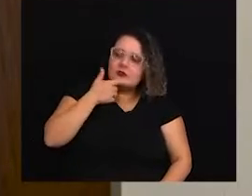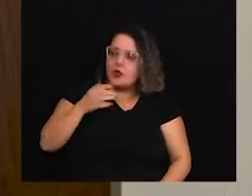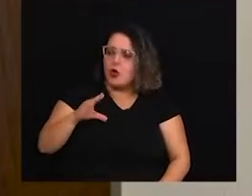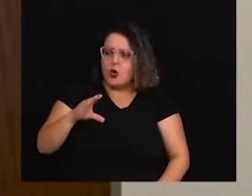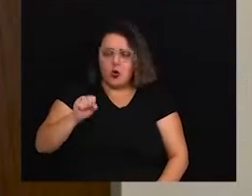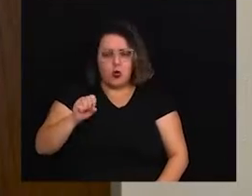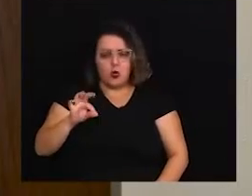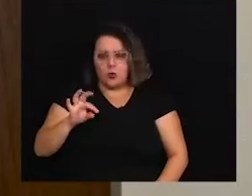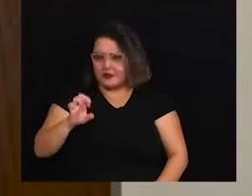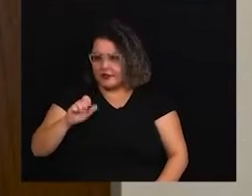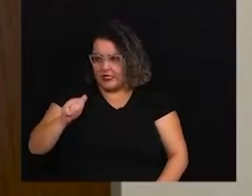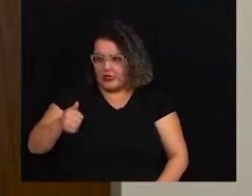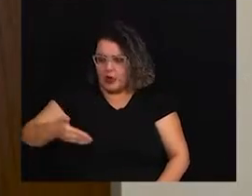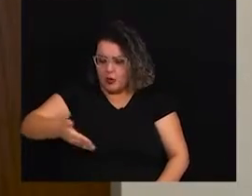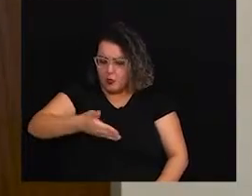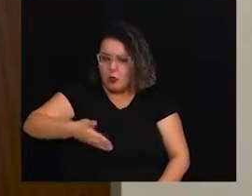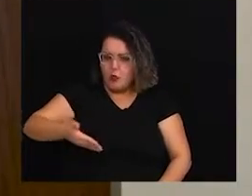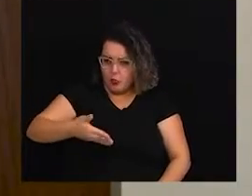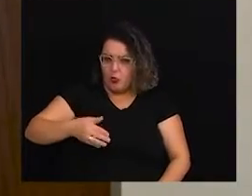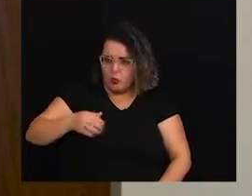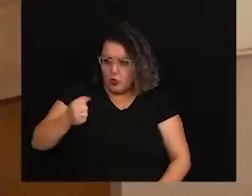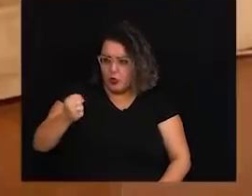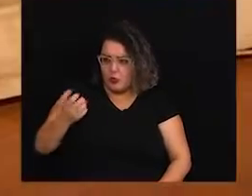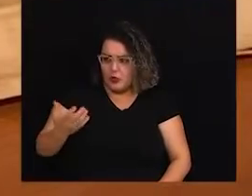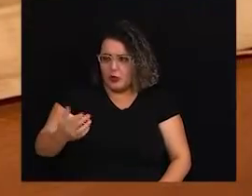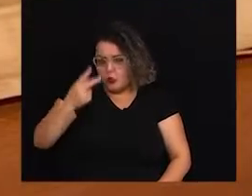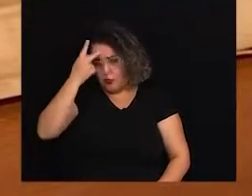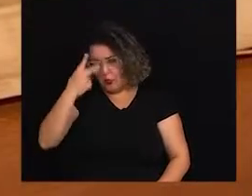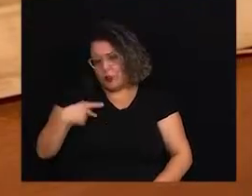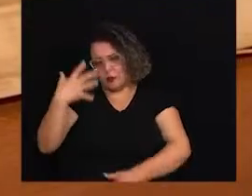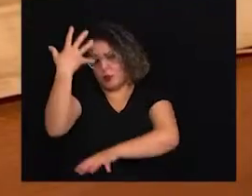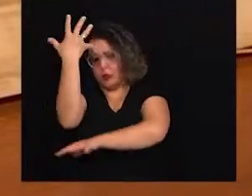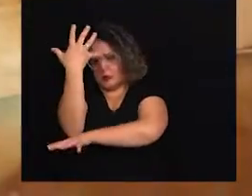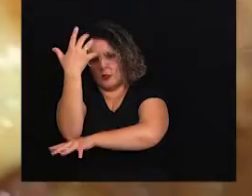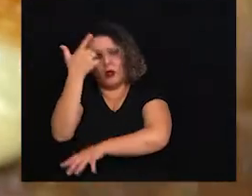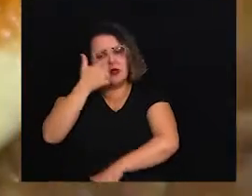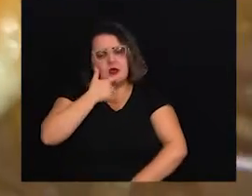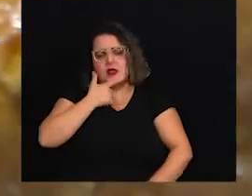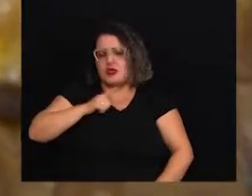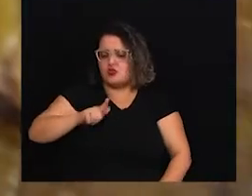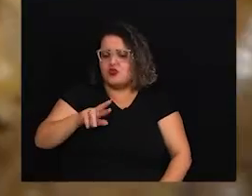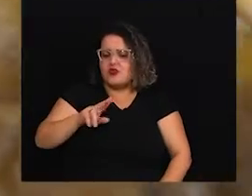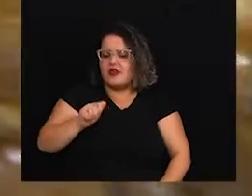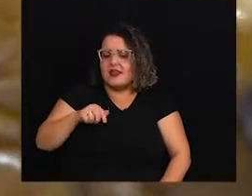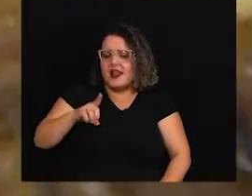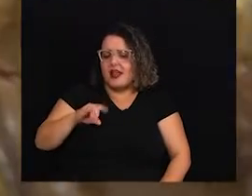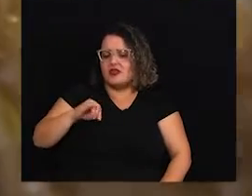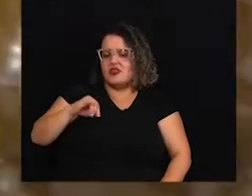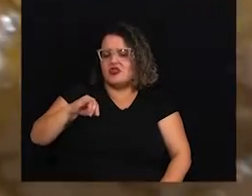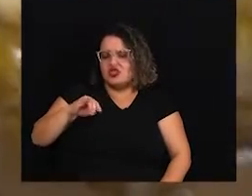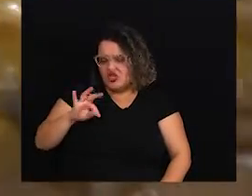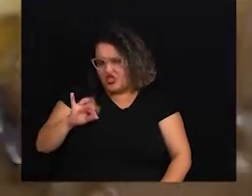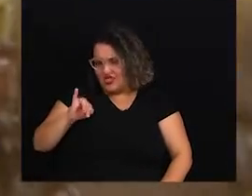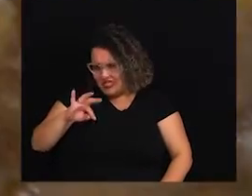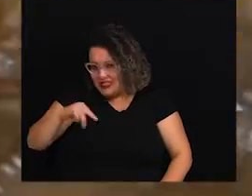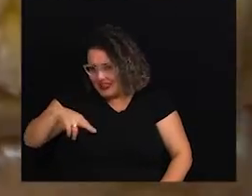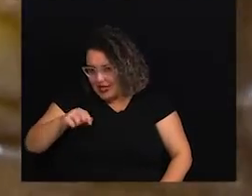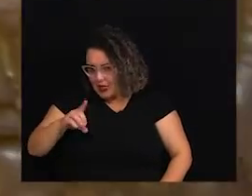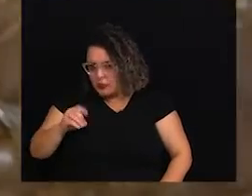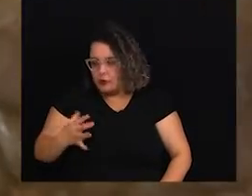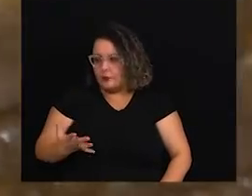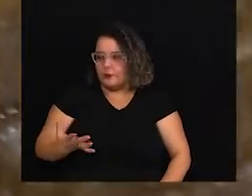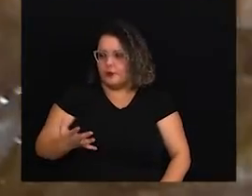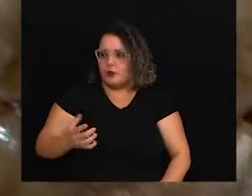é costela, molho branco, o próprio abacaxi, né? E queijo gratinado. Então são poucas coisas, mas que